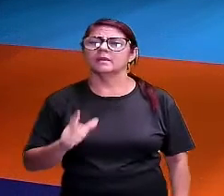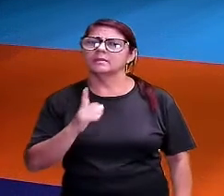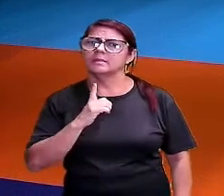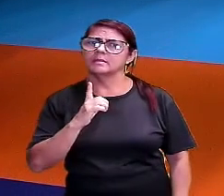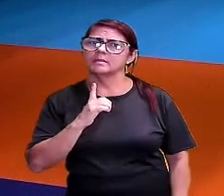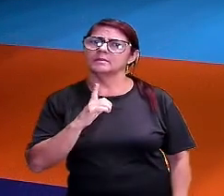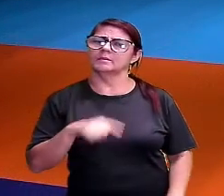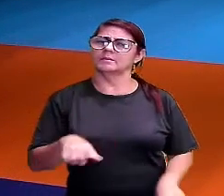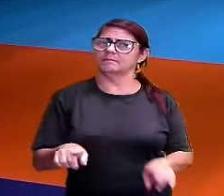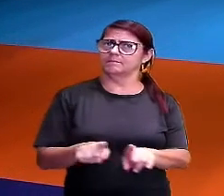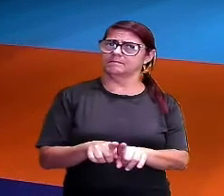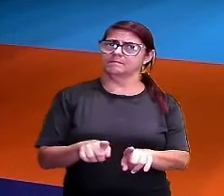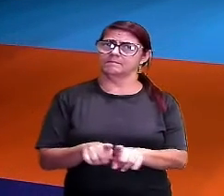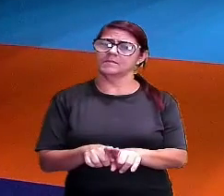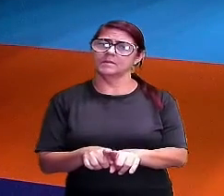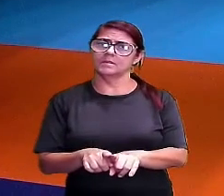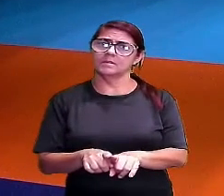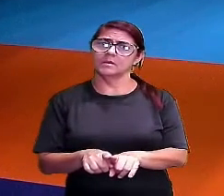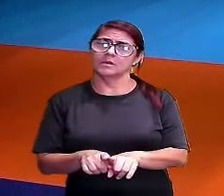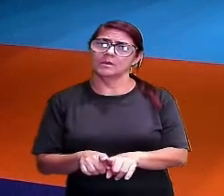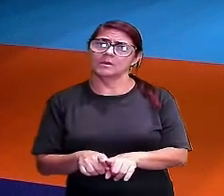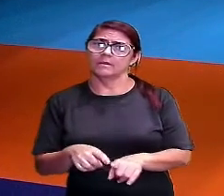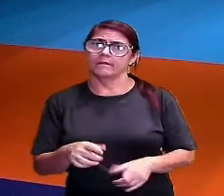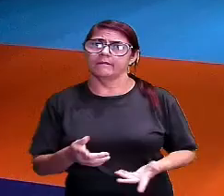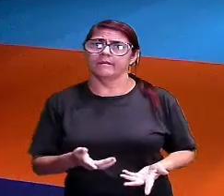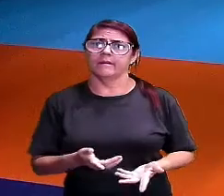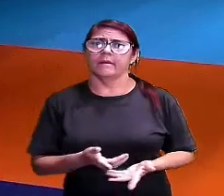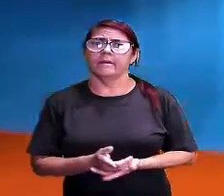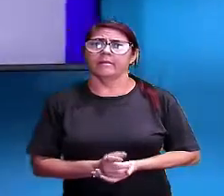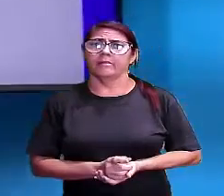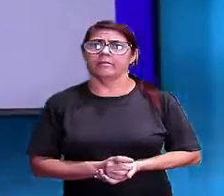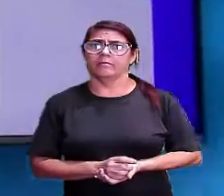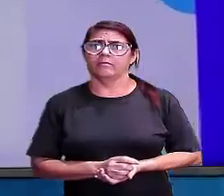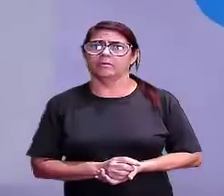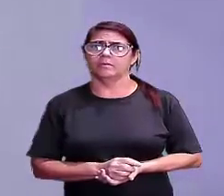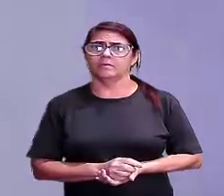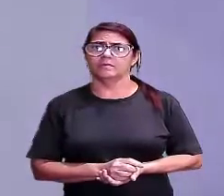aqui também outro exemplo, que é na palavra